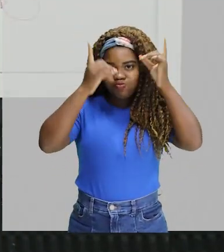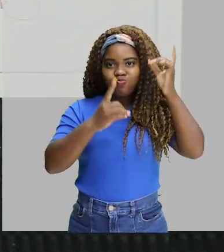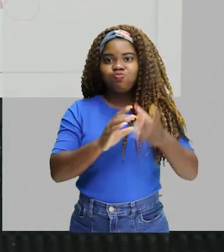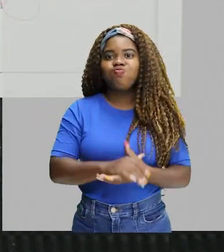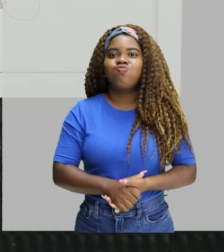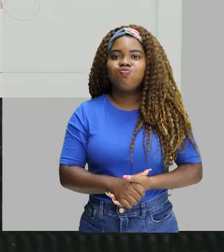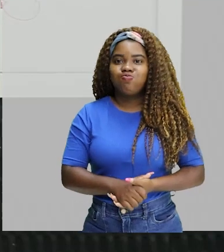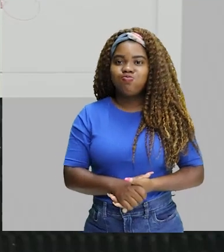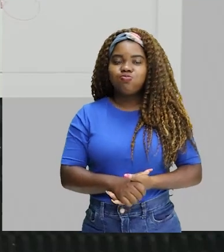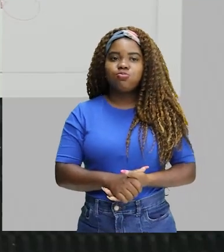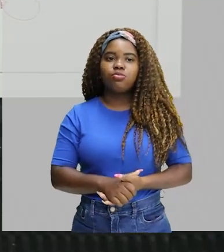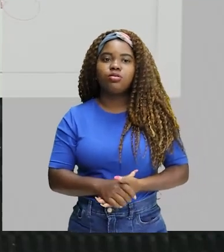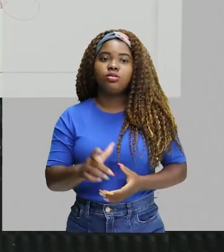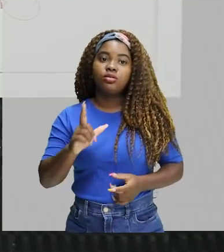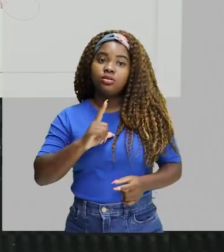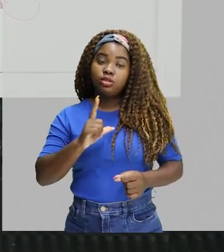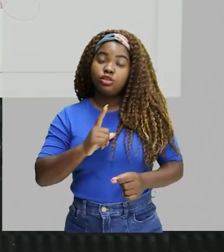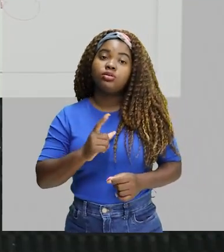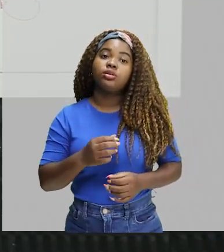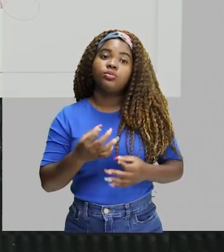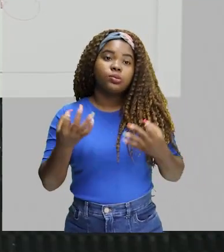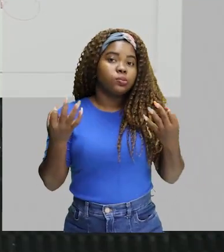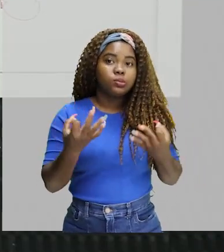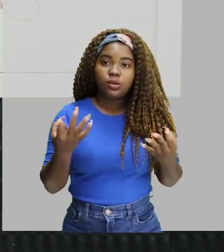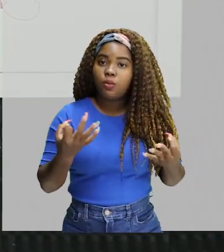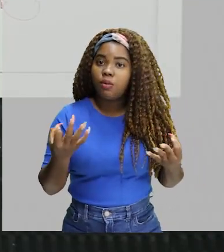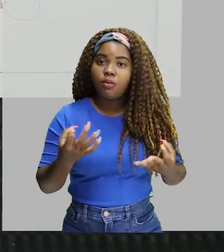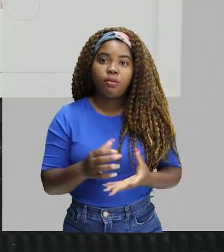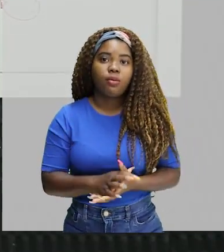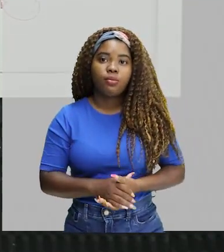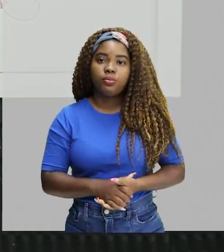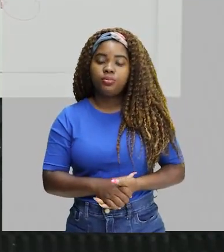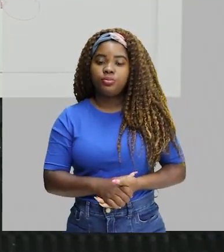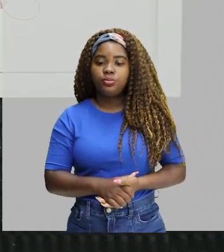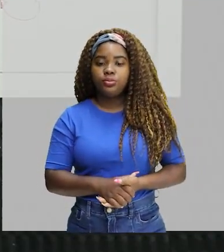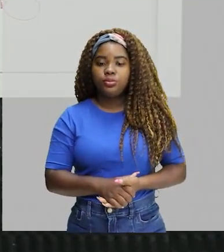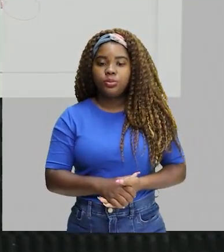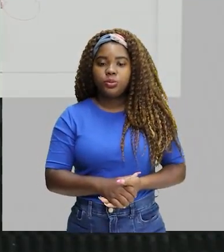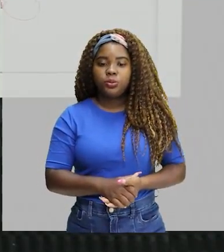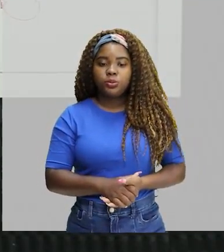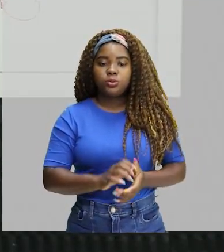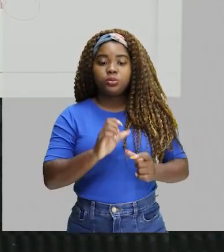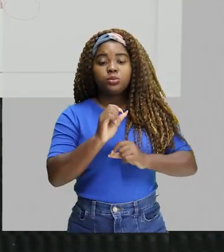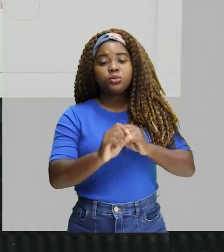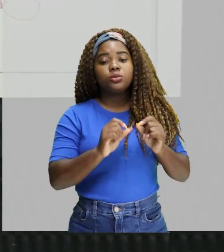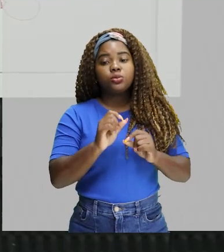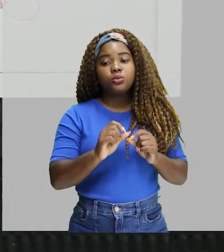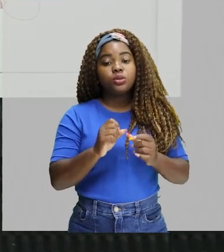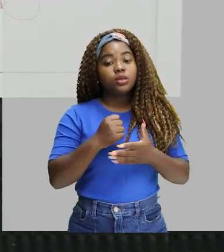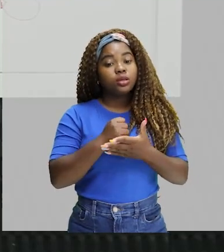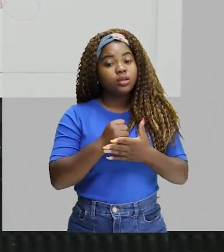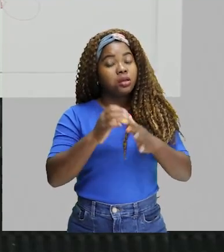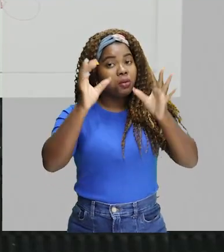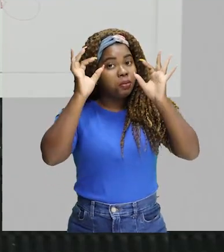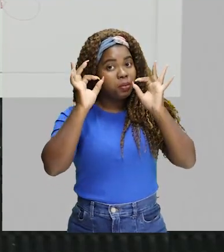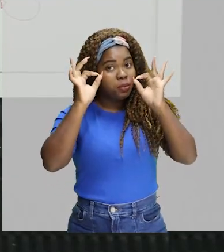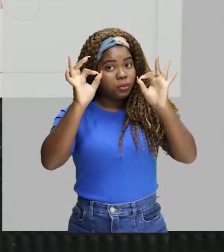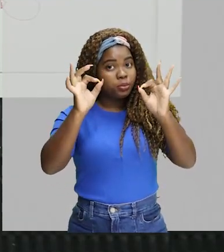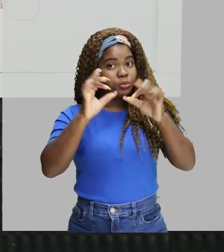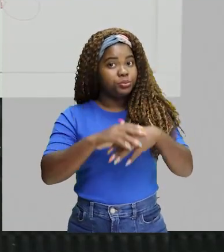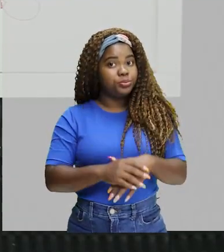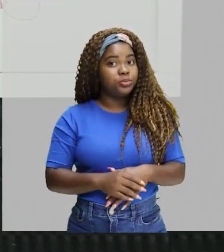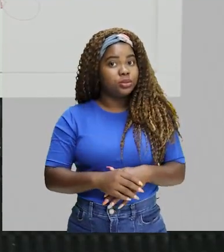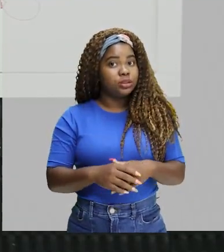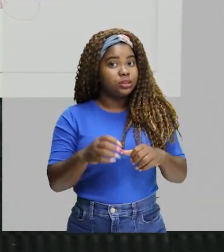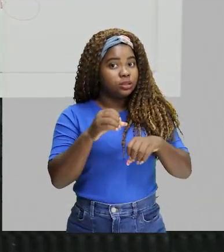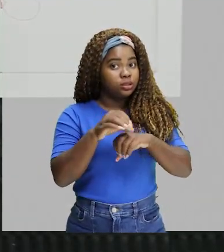Ok? Então aqui nós temos a imperfeição. Agora veja só. O que é que vai conduzir? Olha, presta atenção aqui que tenha